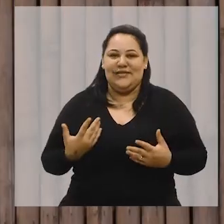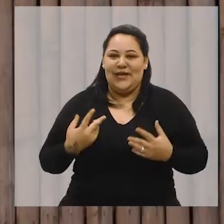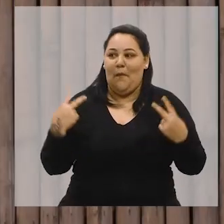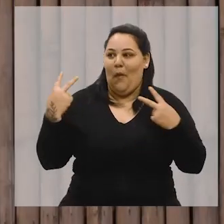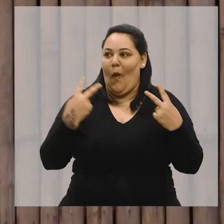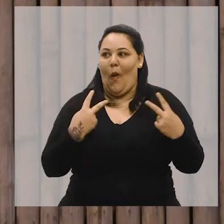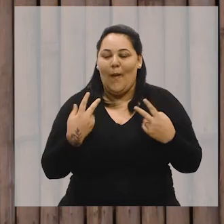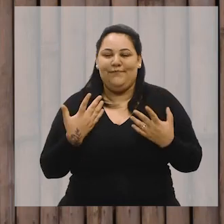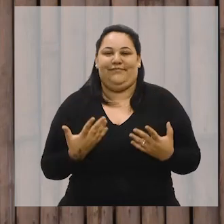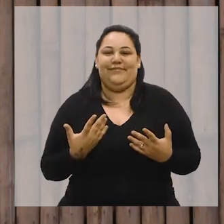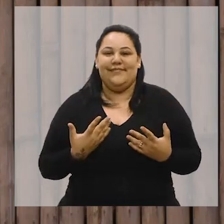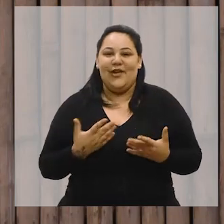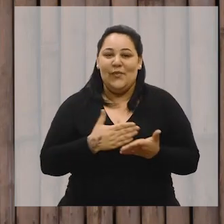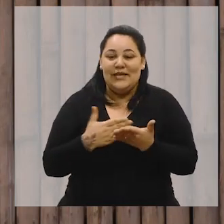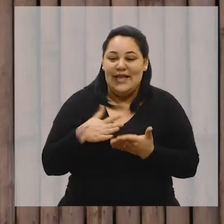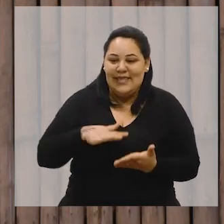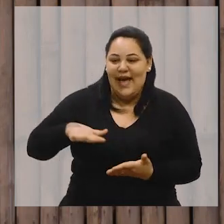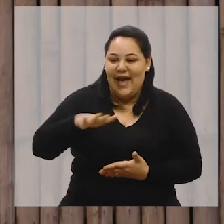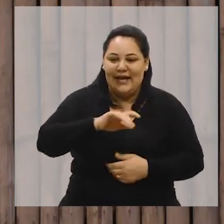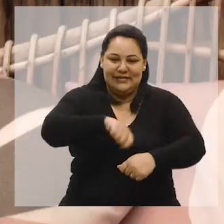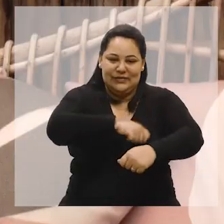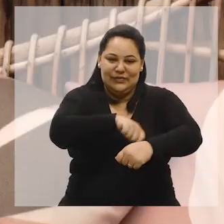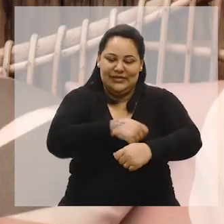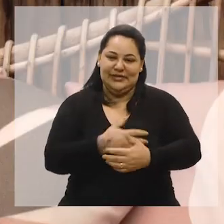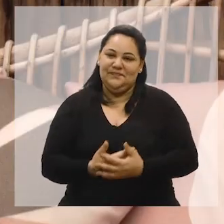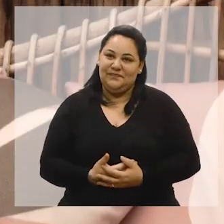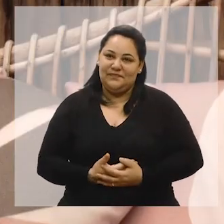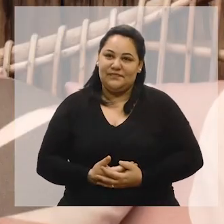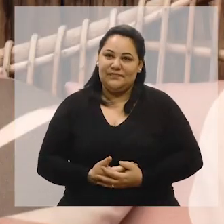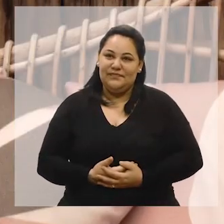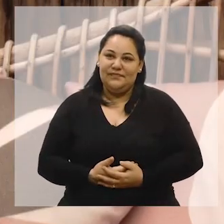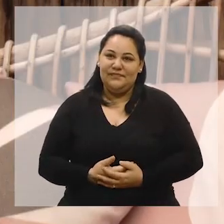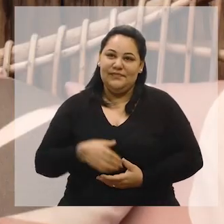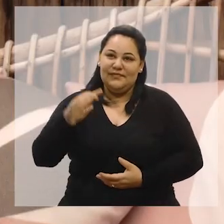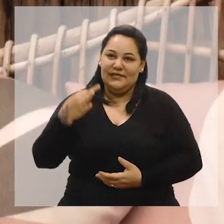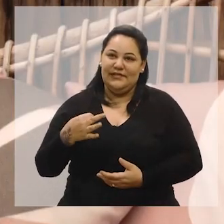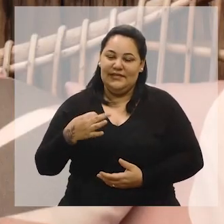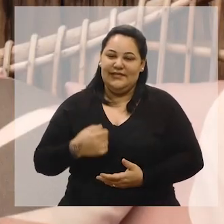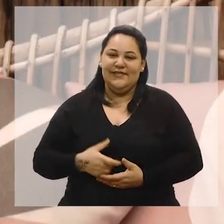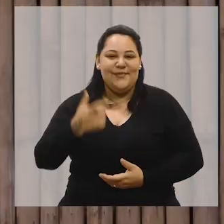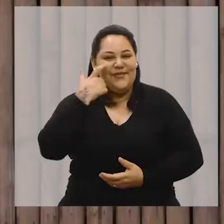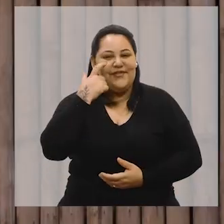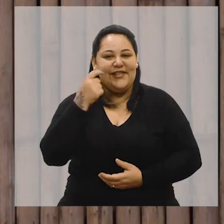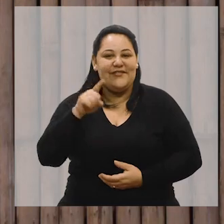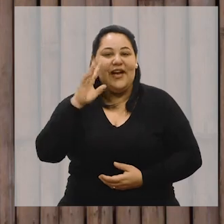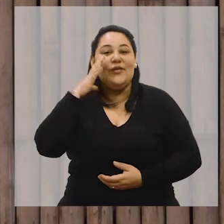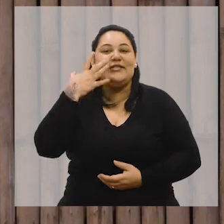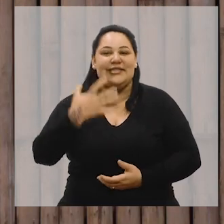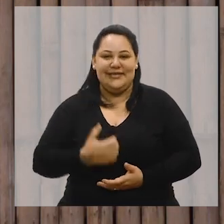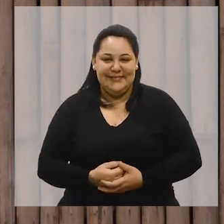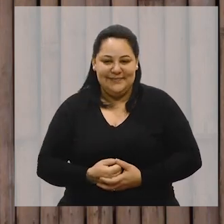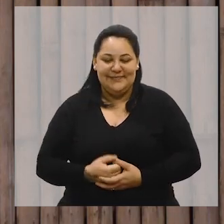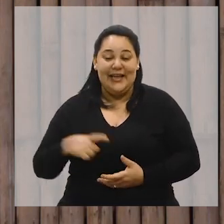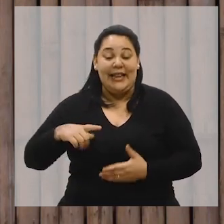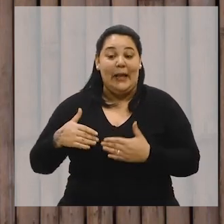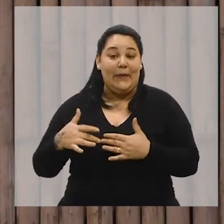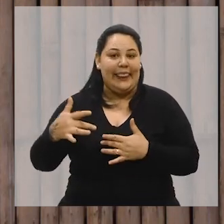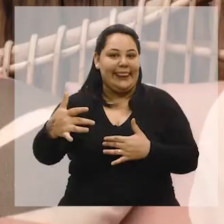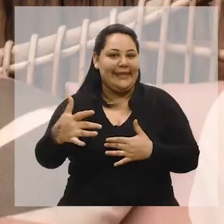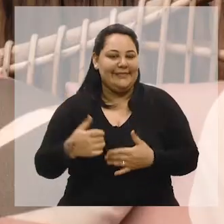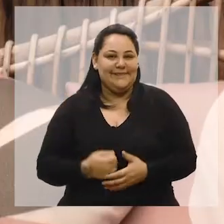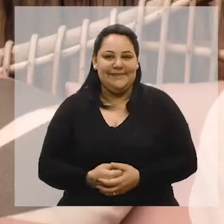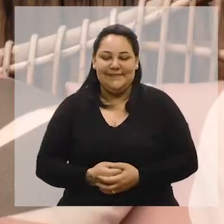E então esse é o verdadeiro retorno, então. Exato, exatamente. Vamos ver o que vai acontecer aí. Que vem pela